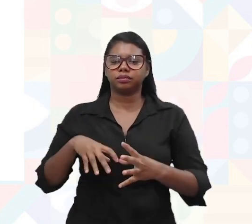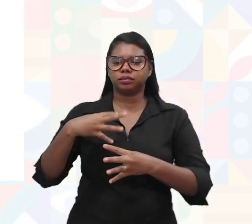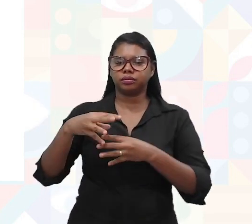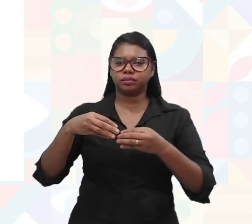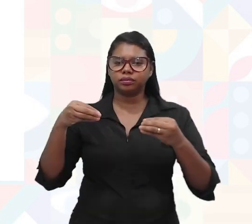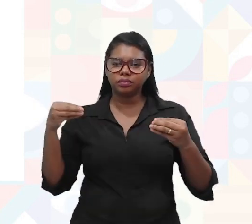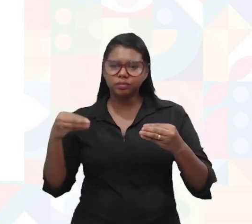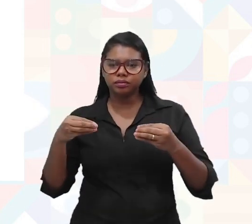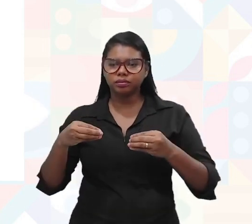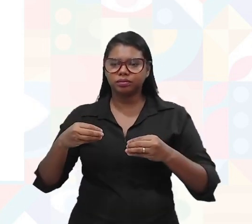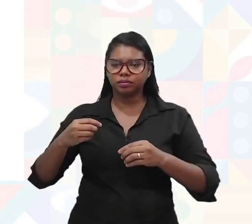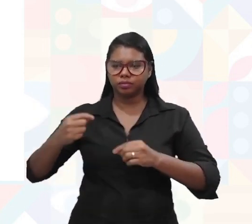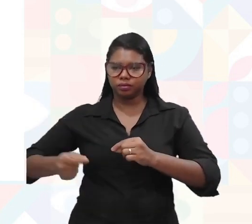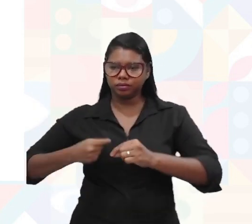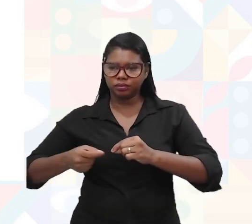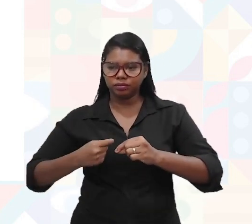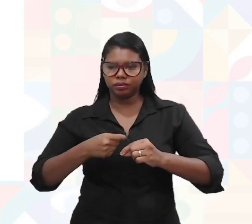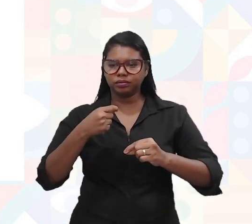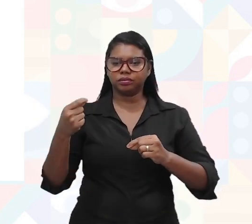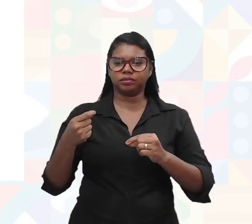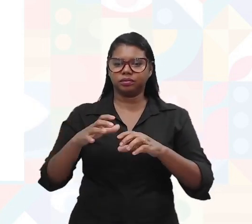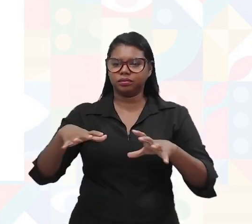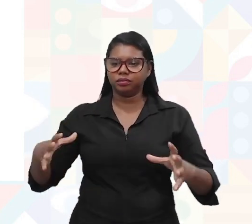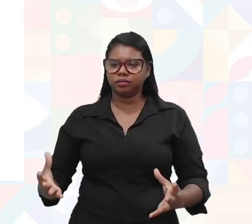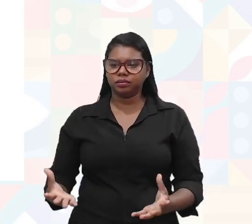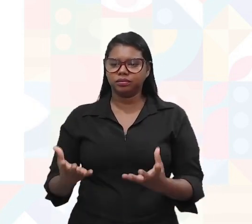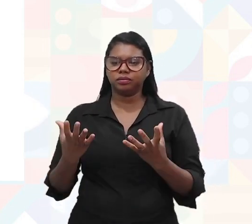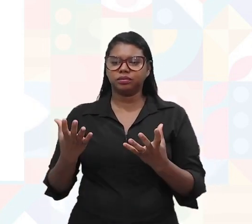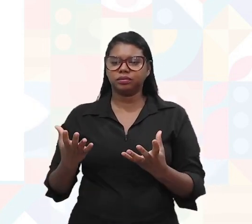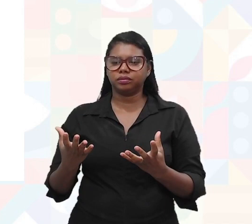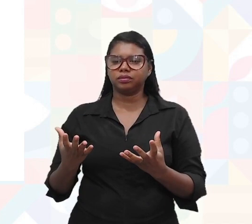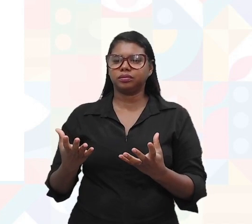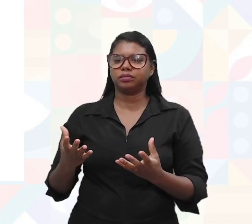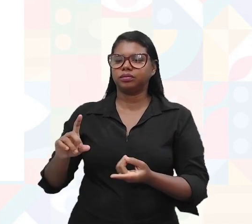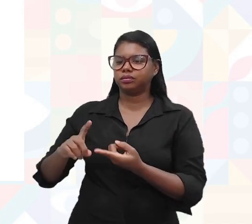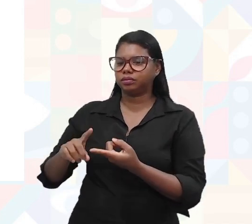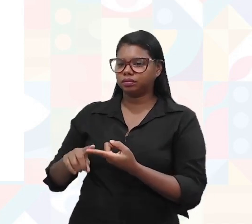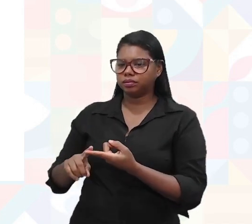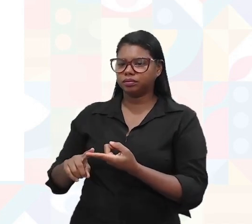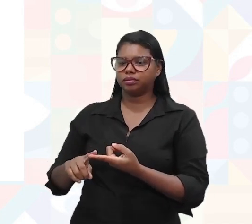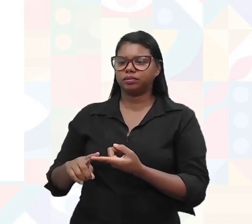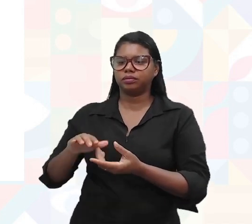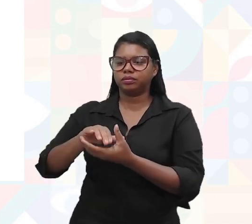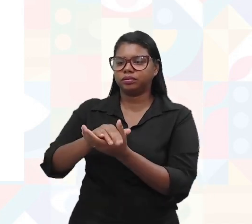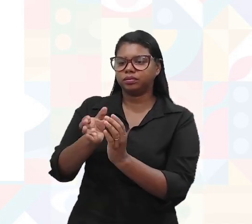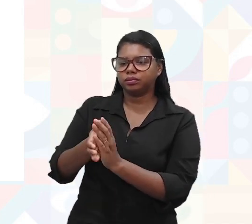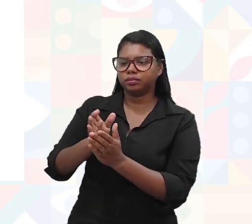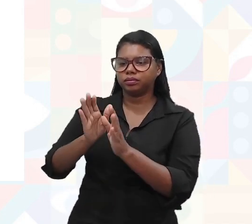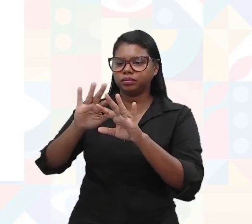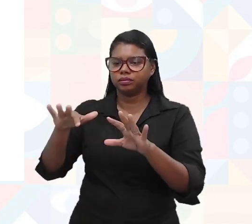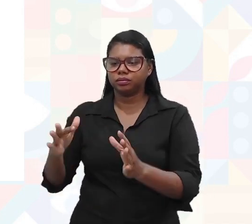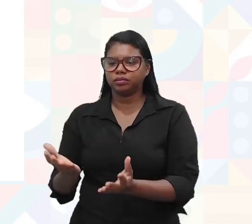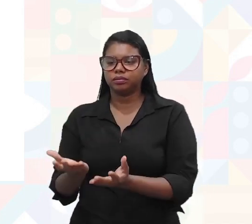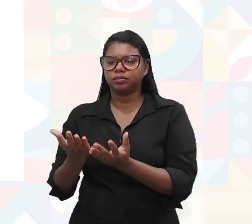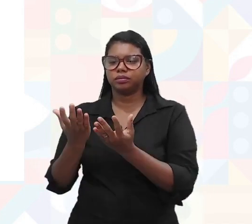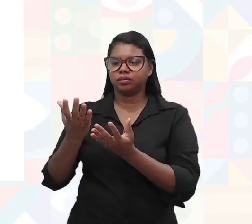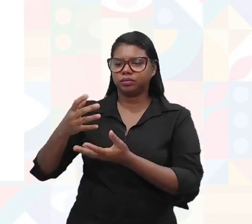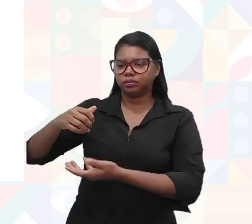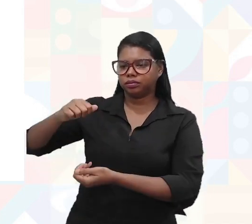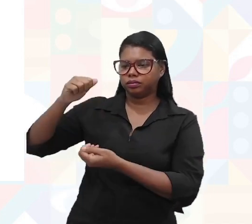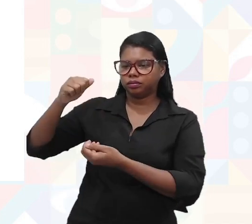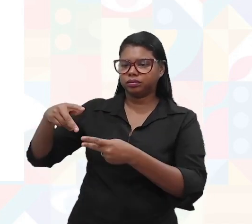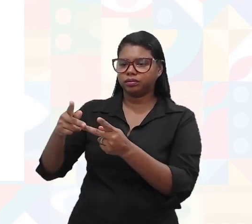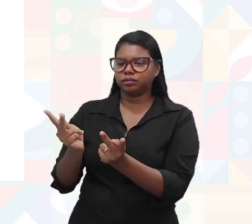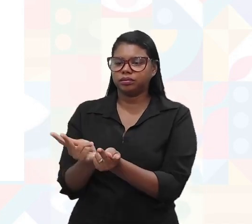tanoeiros, que eram pessoas que faziam barris, né? Oleiros, que faziam produtos feitos com barro, né? Como jarras, pratos,